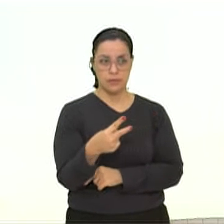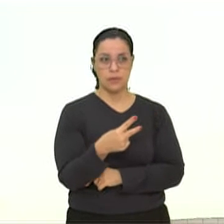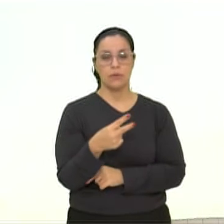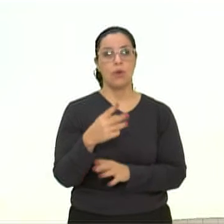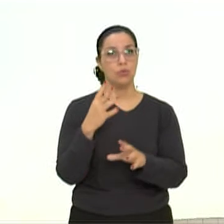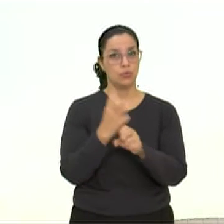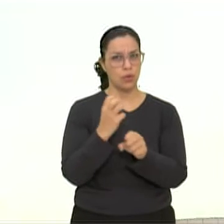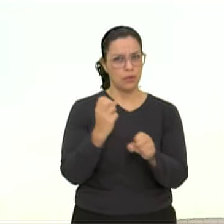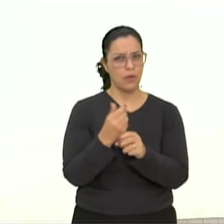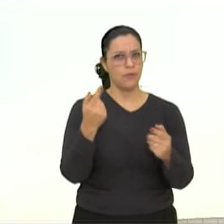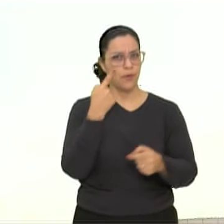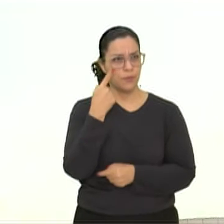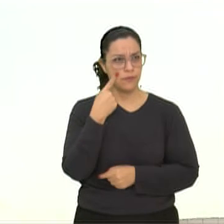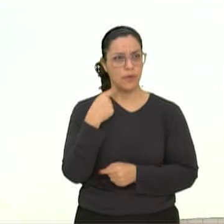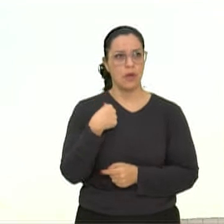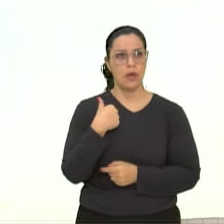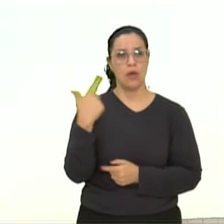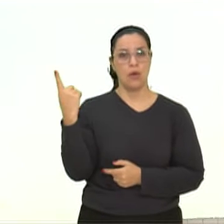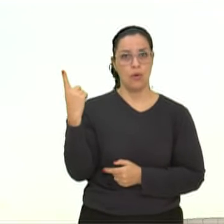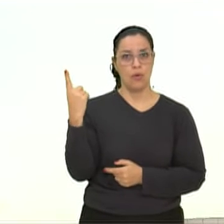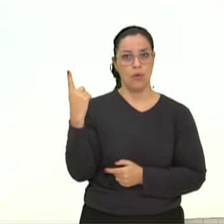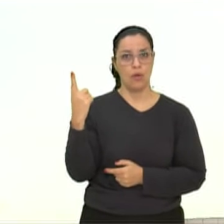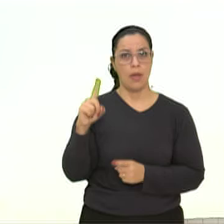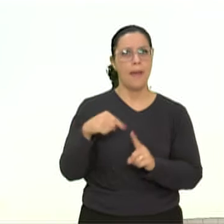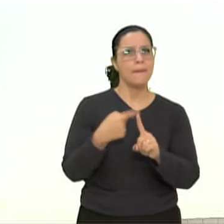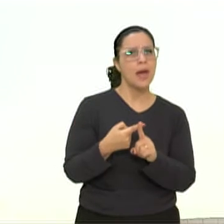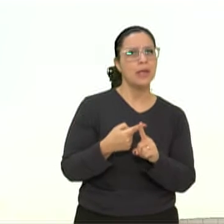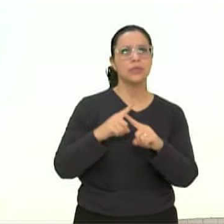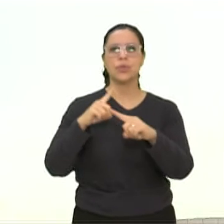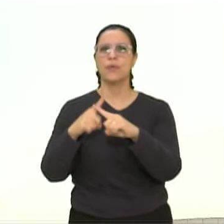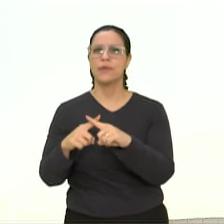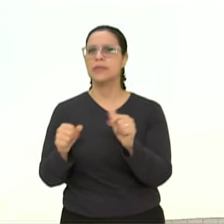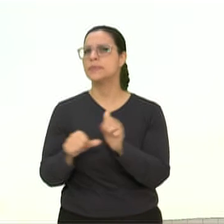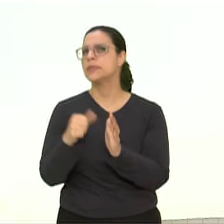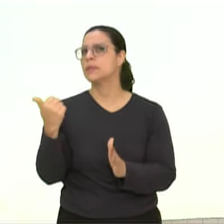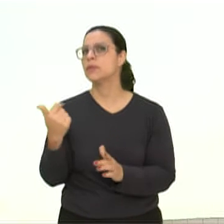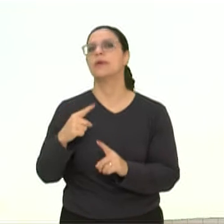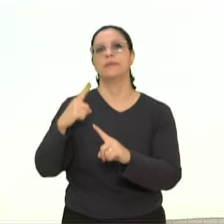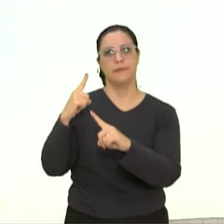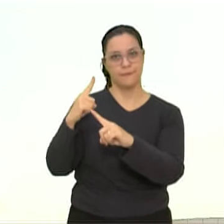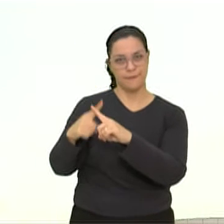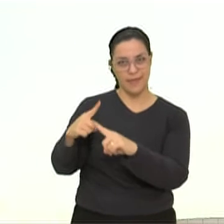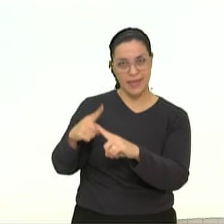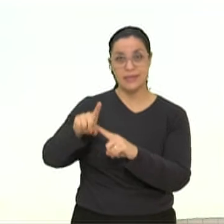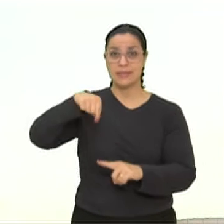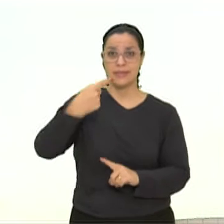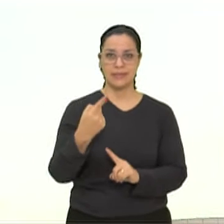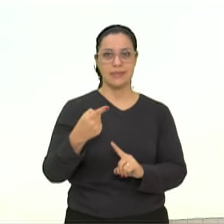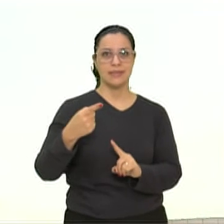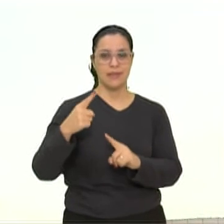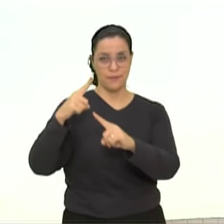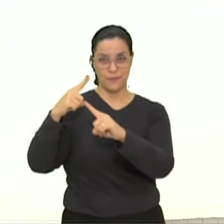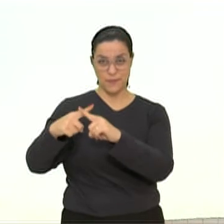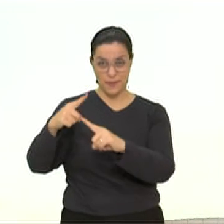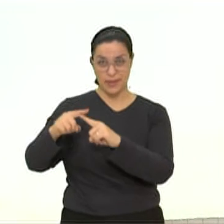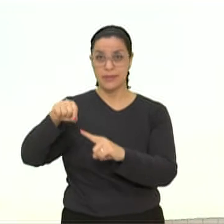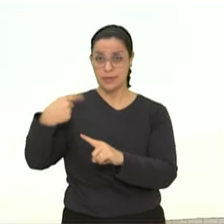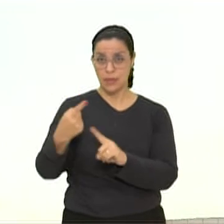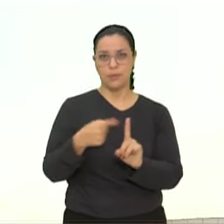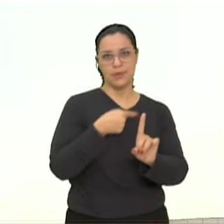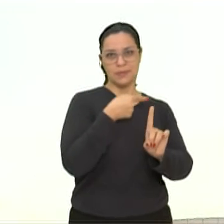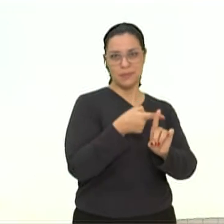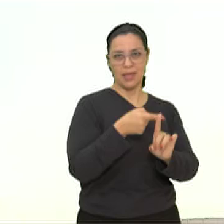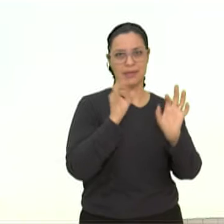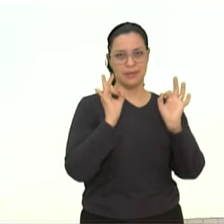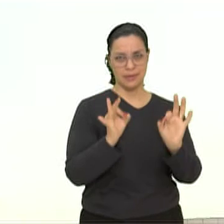nessa expressãozinha a gente calcula o quê? A adição ou a multiplicação? Primeiro, né? Primeiro a gente a gente resolve a multiplicação,